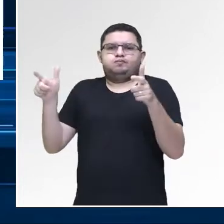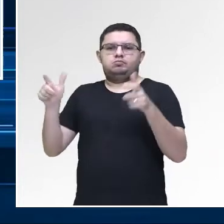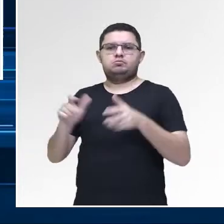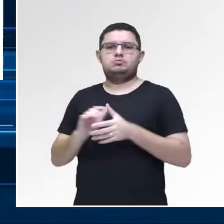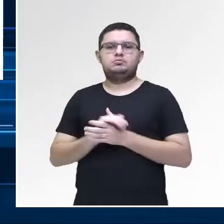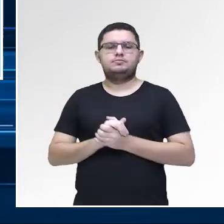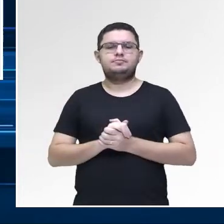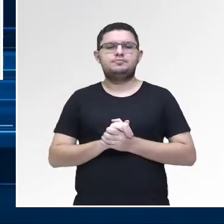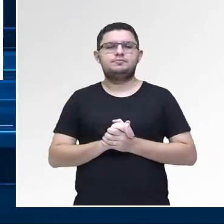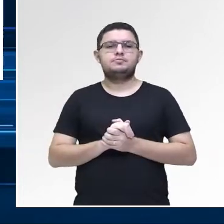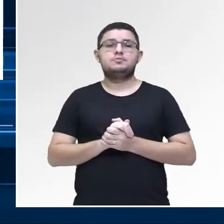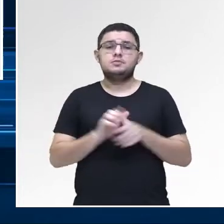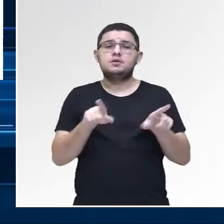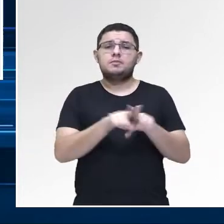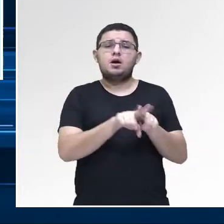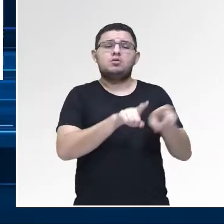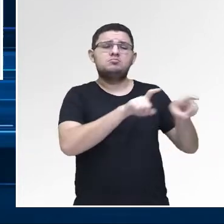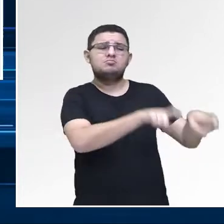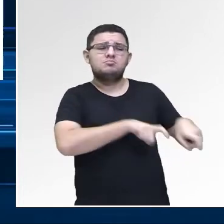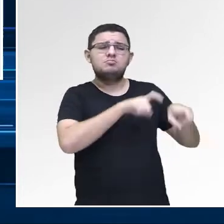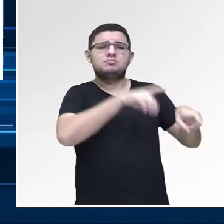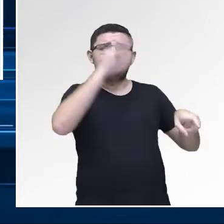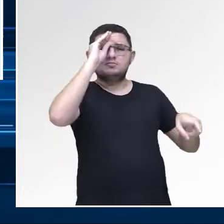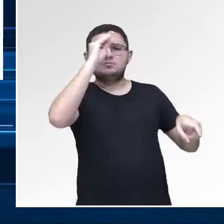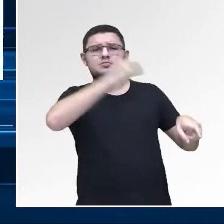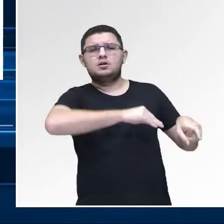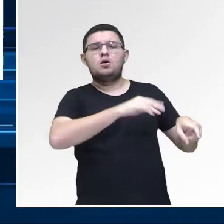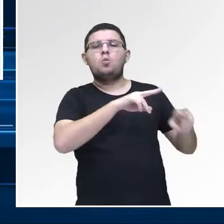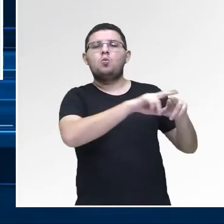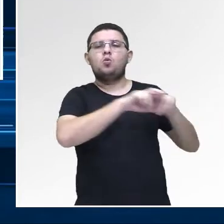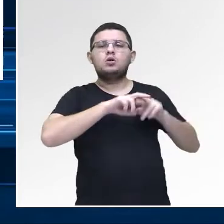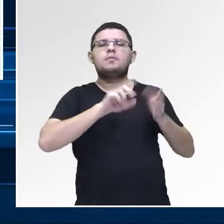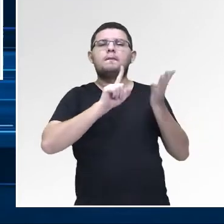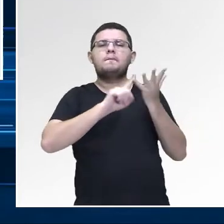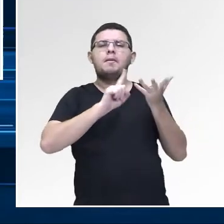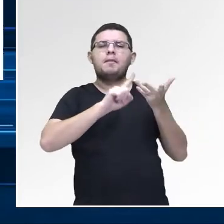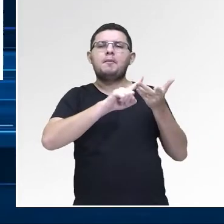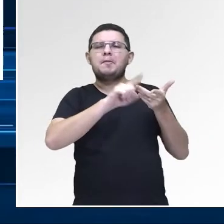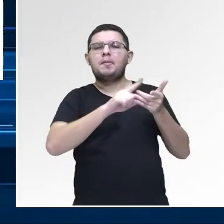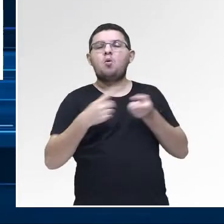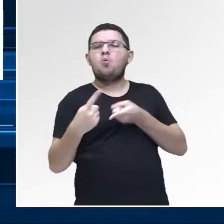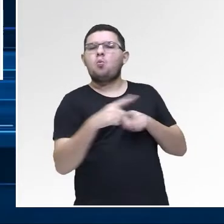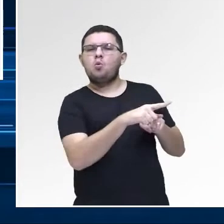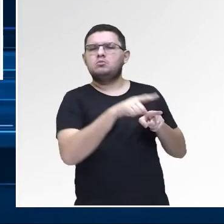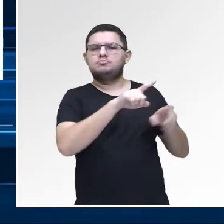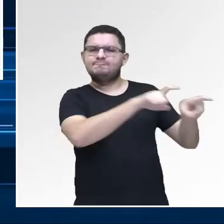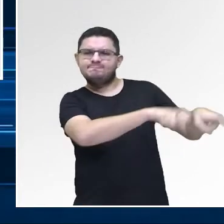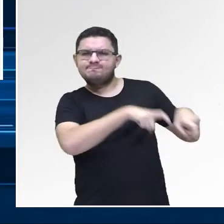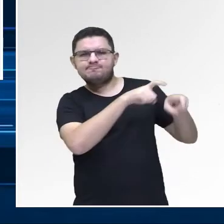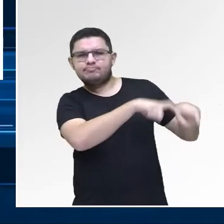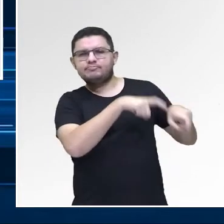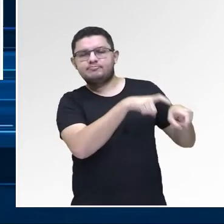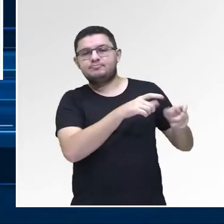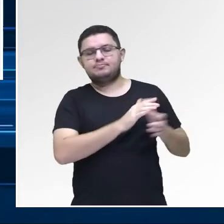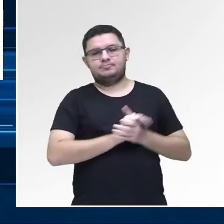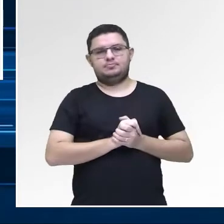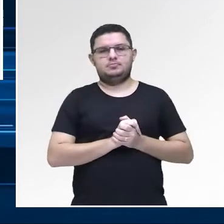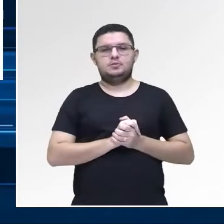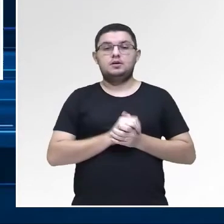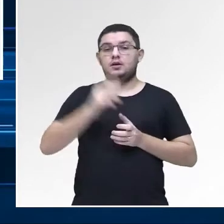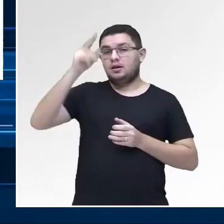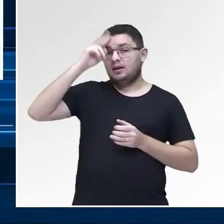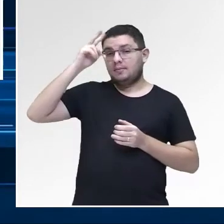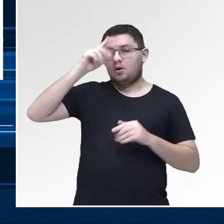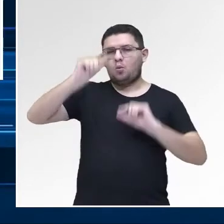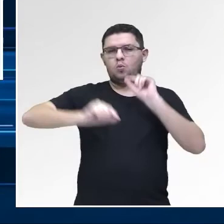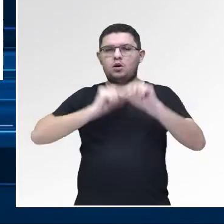fatores de repulsão do campo, né? Ou seja, isso nós já verificamos na aula passada, a saída do campo